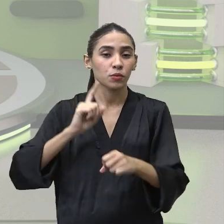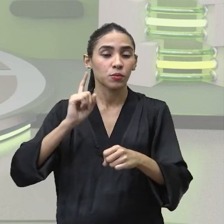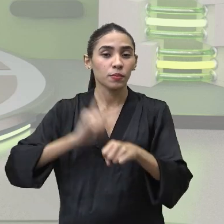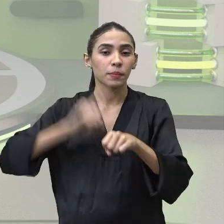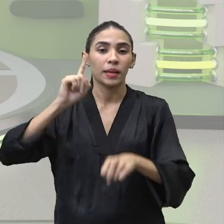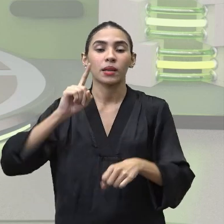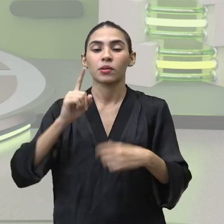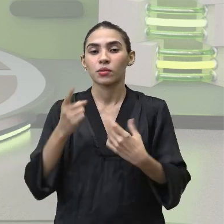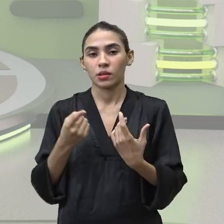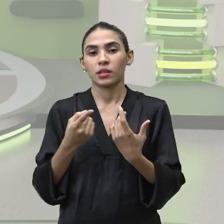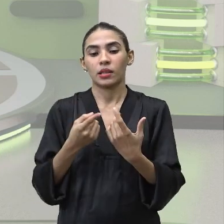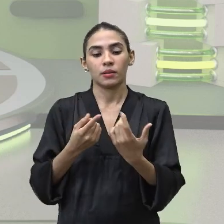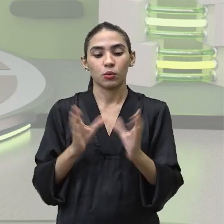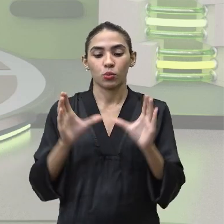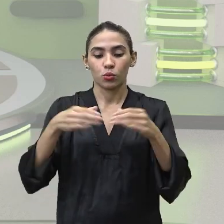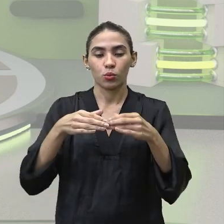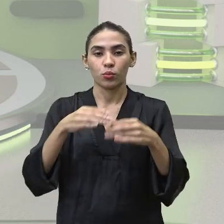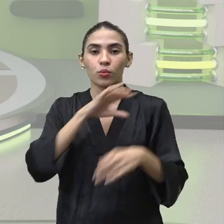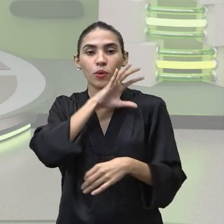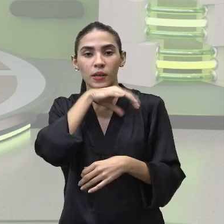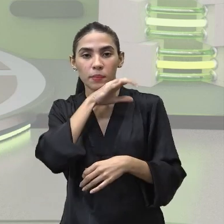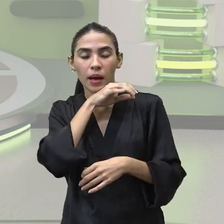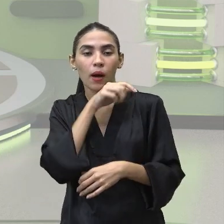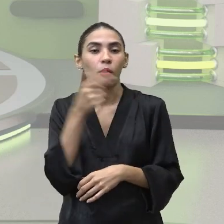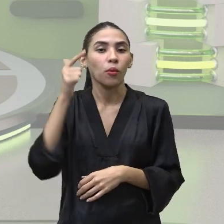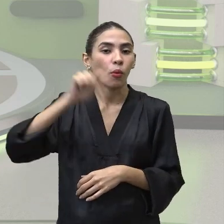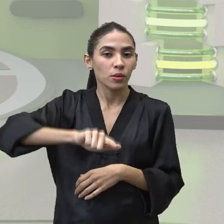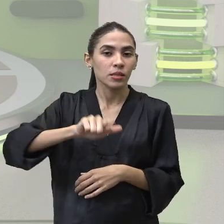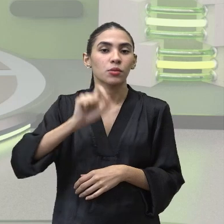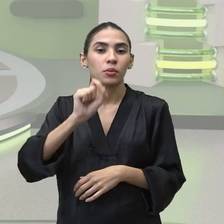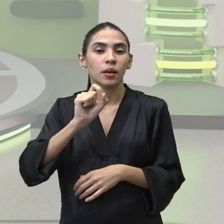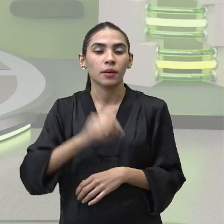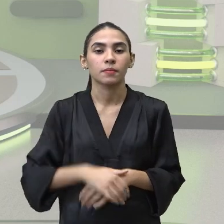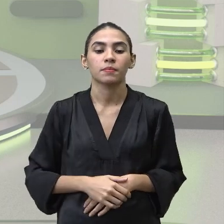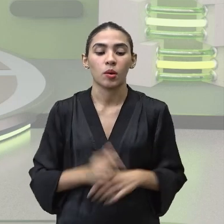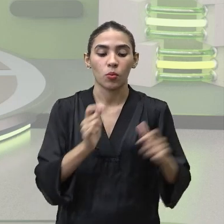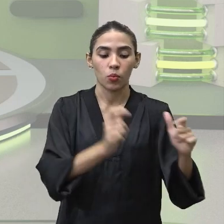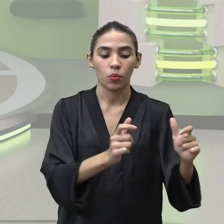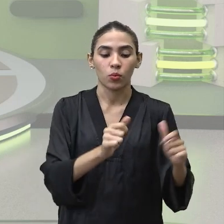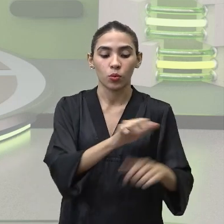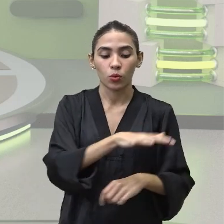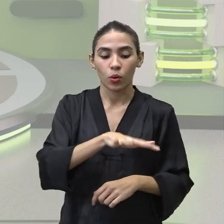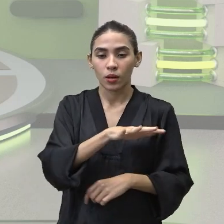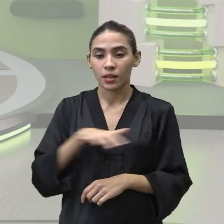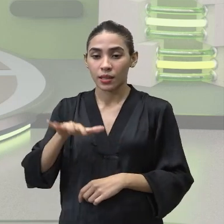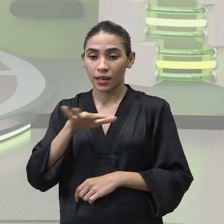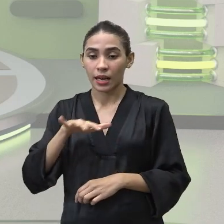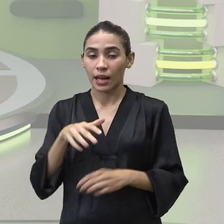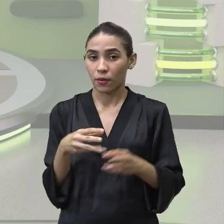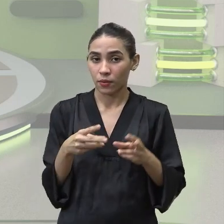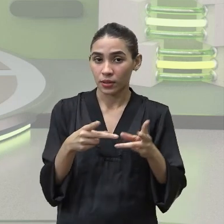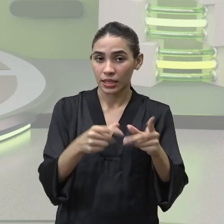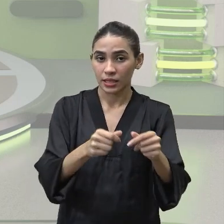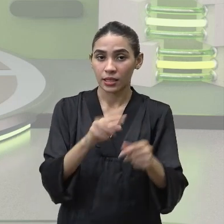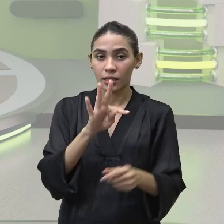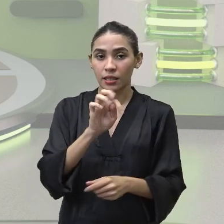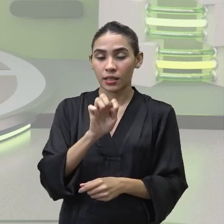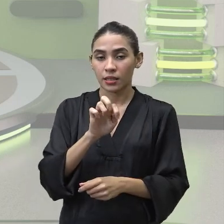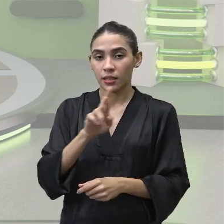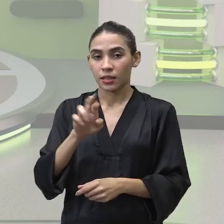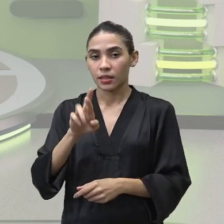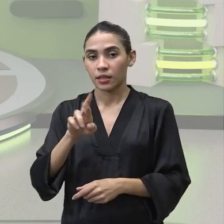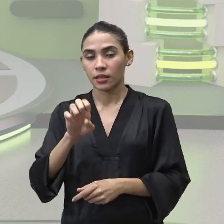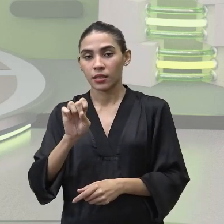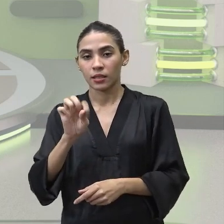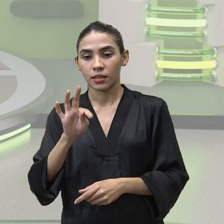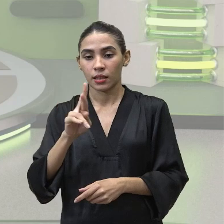indivíduos a conseguir conquistar esse ambiente terrestre, embora alguns